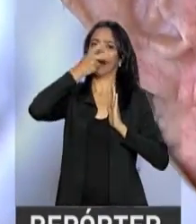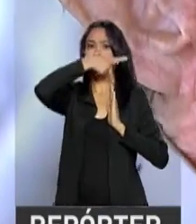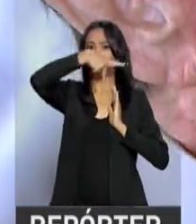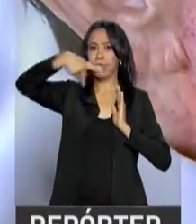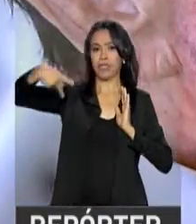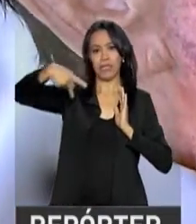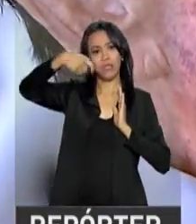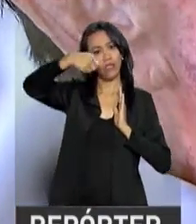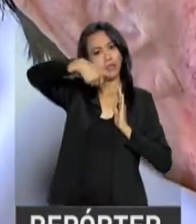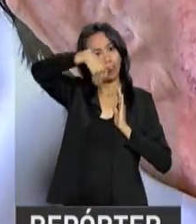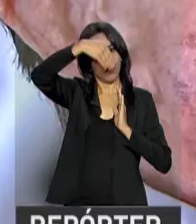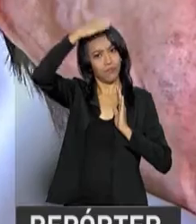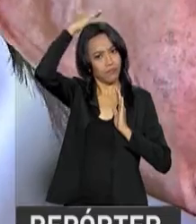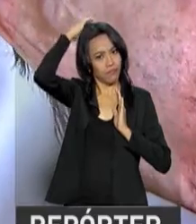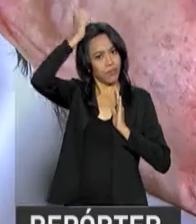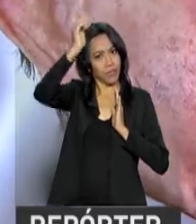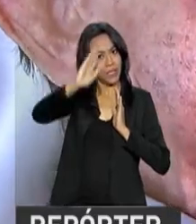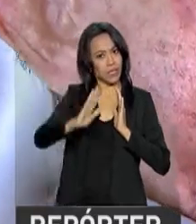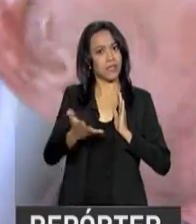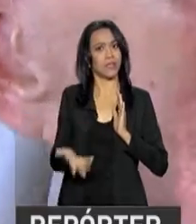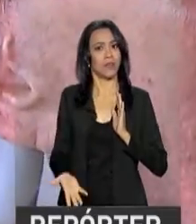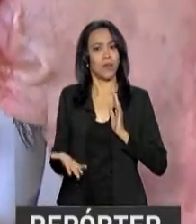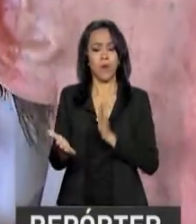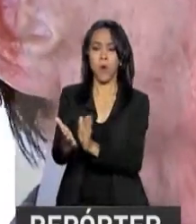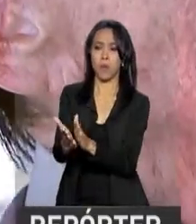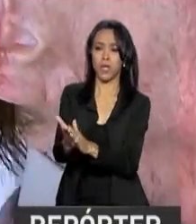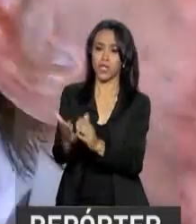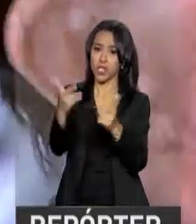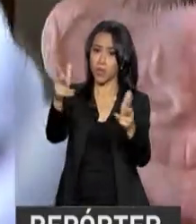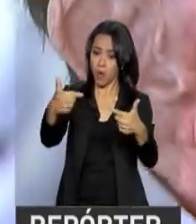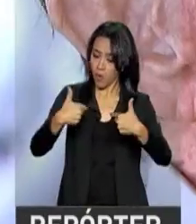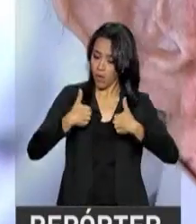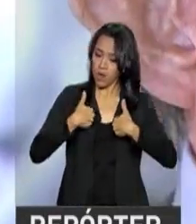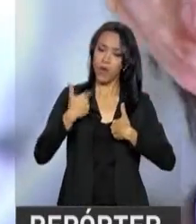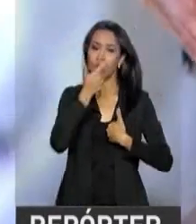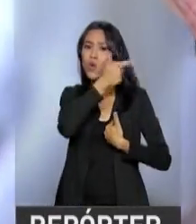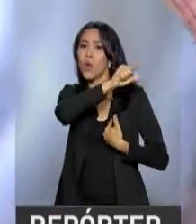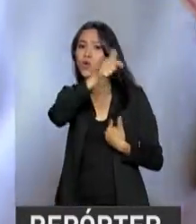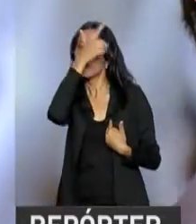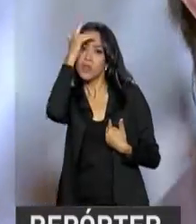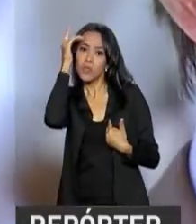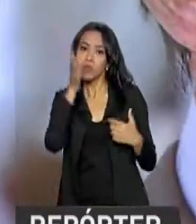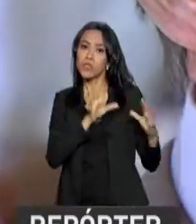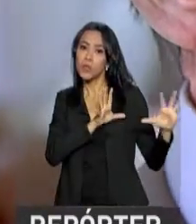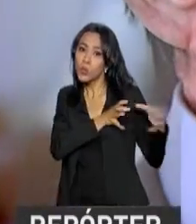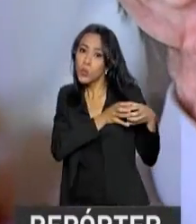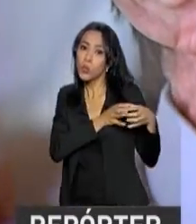República, para homenagear aqueles como eu, participamos da